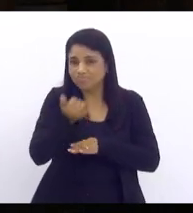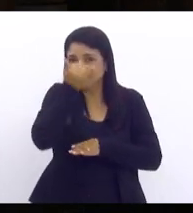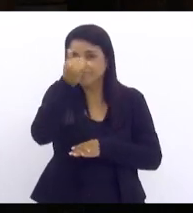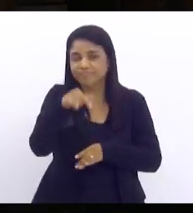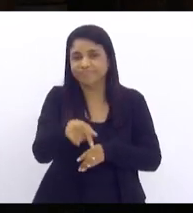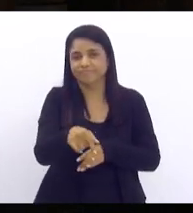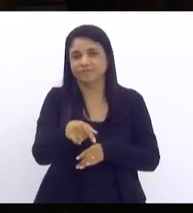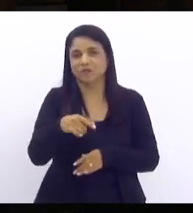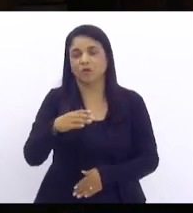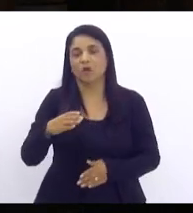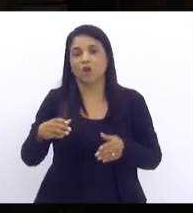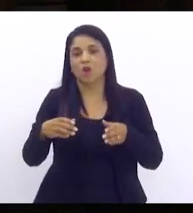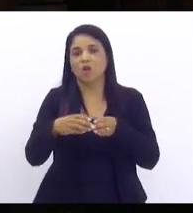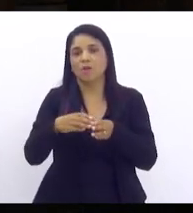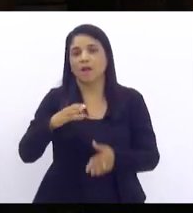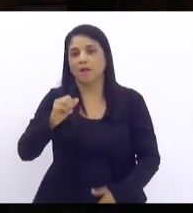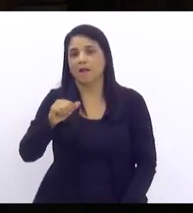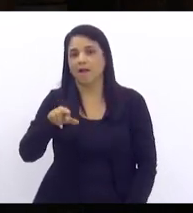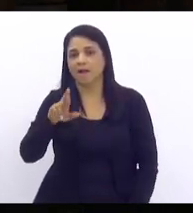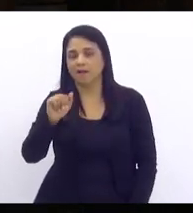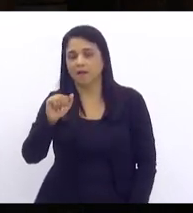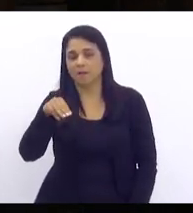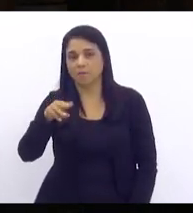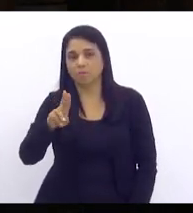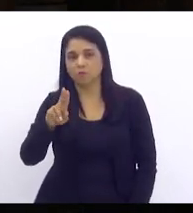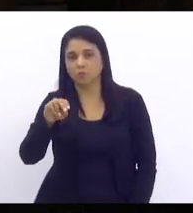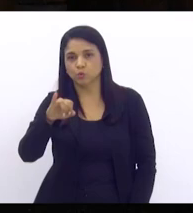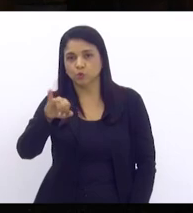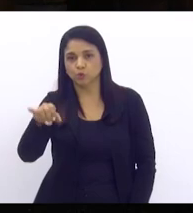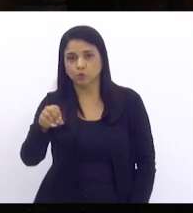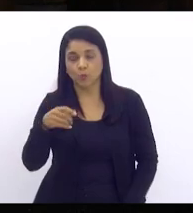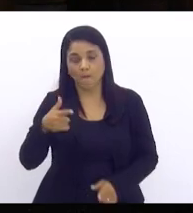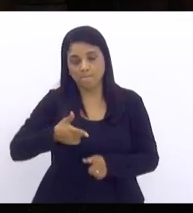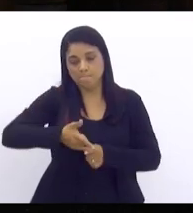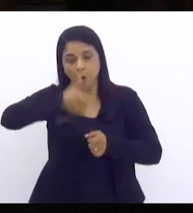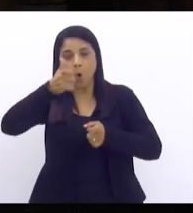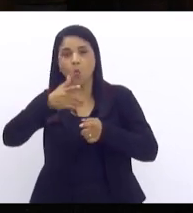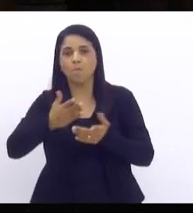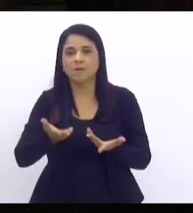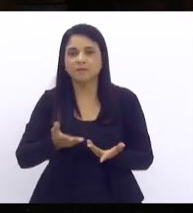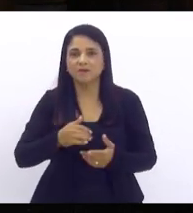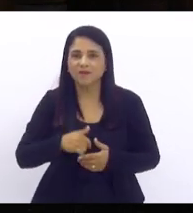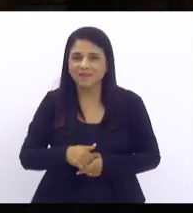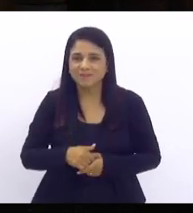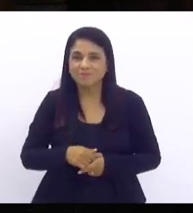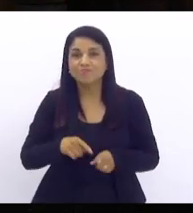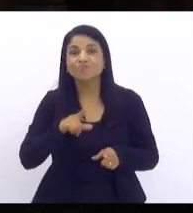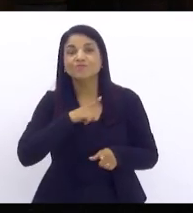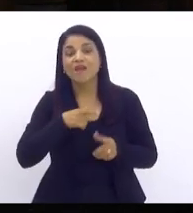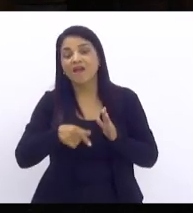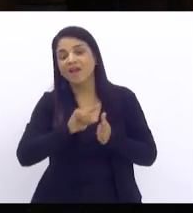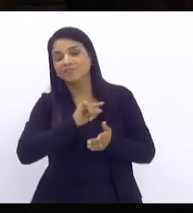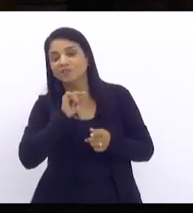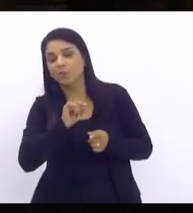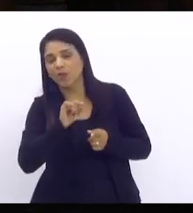Niterói, e foi morto. Por quê? Tem todo um procedimento para poder entrar ali.